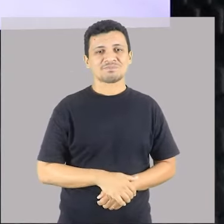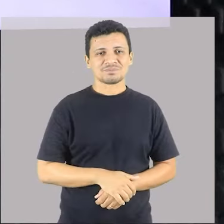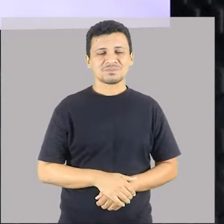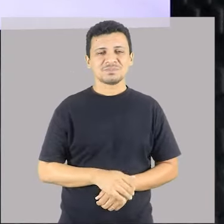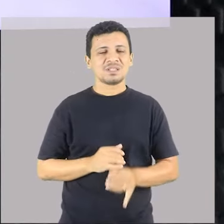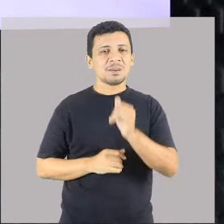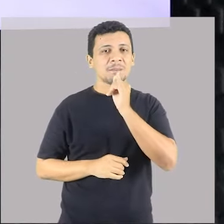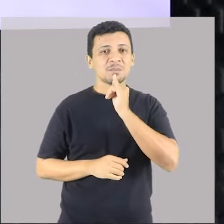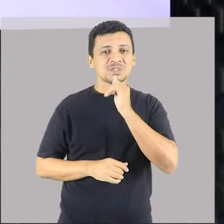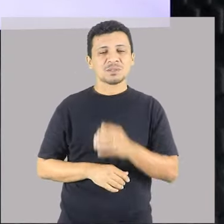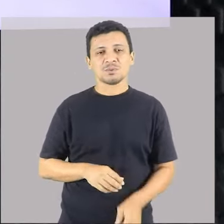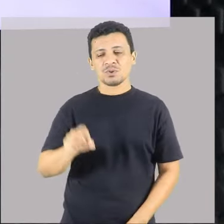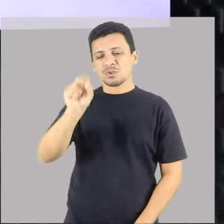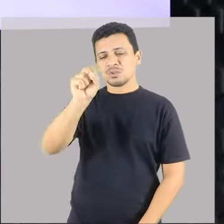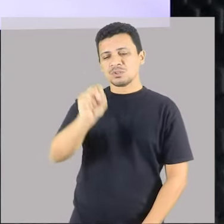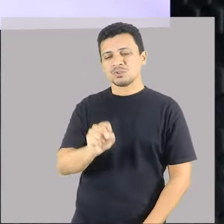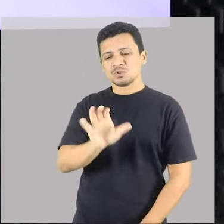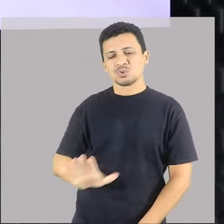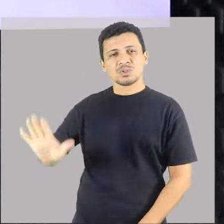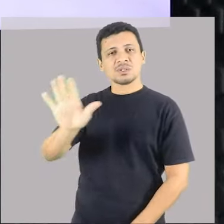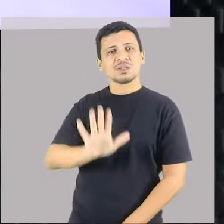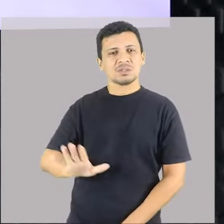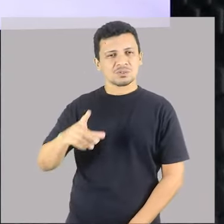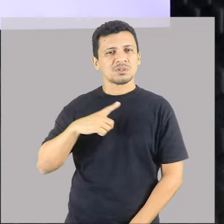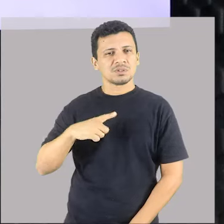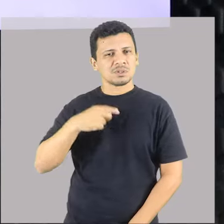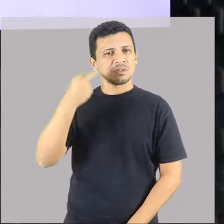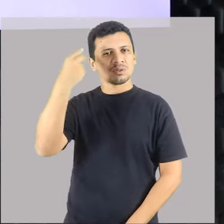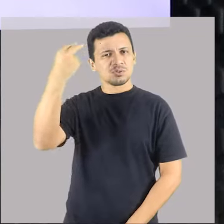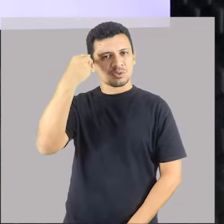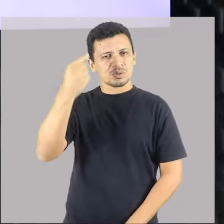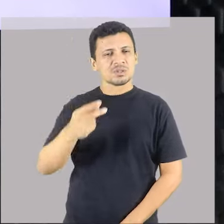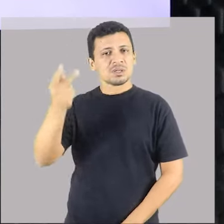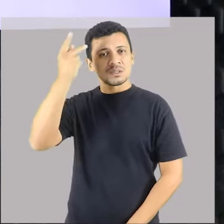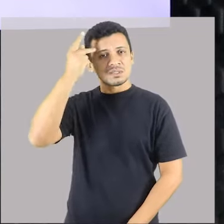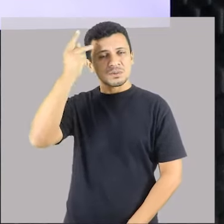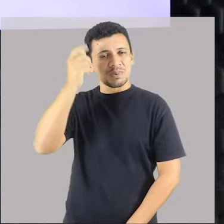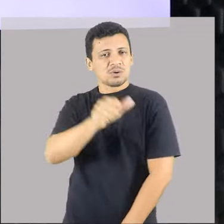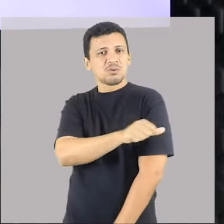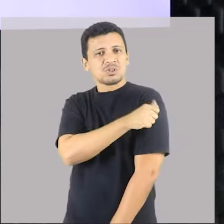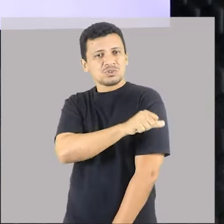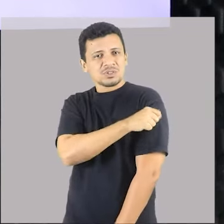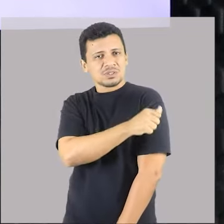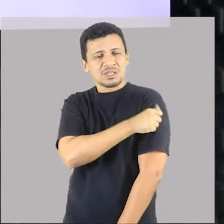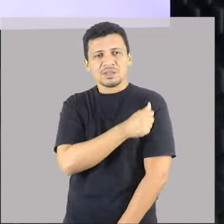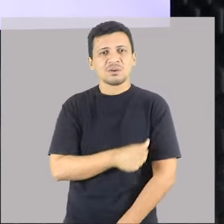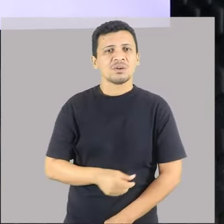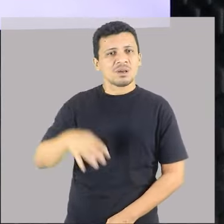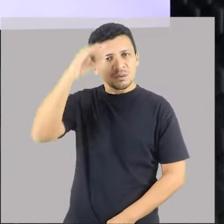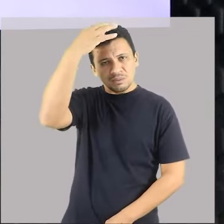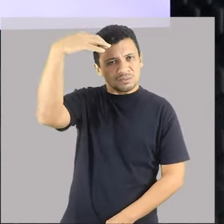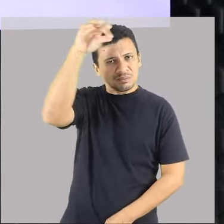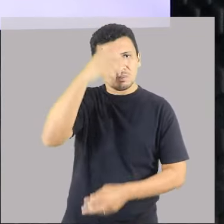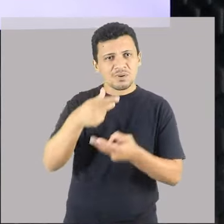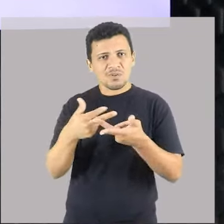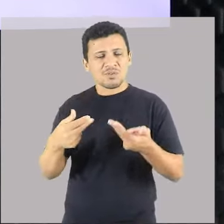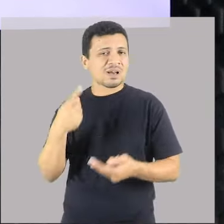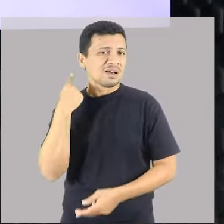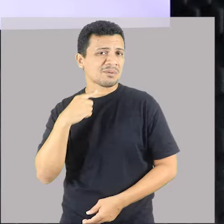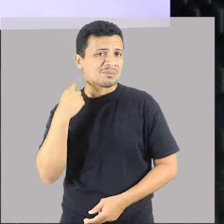né a gente tem um processo histórico ali entre entre esses estados né São Paulo Rio de Janeiro Espírito Santo né Minas Gerais muito